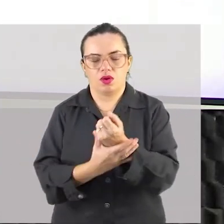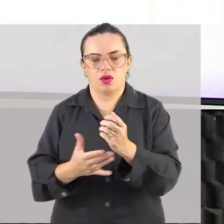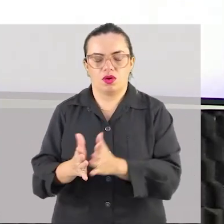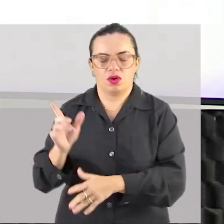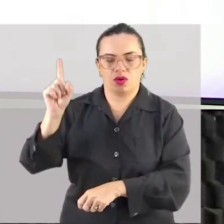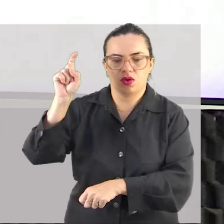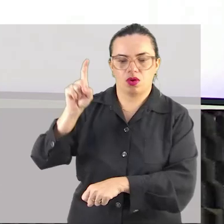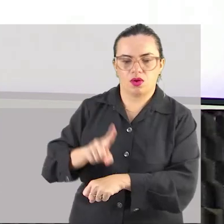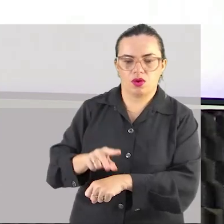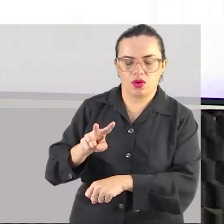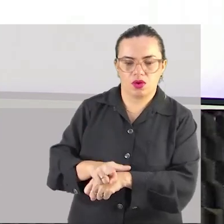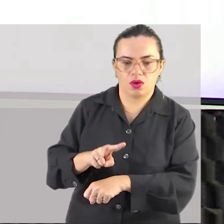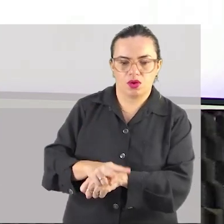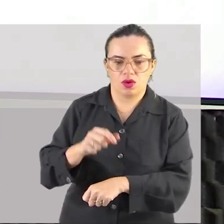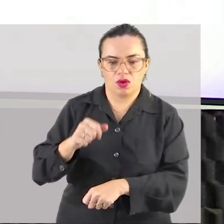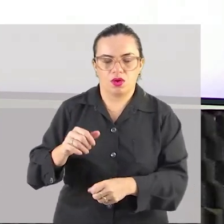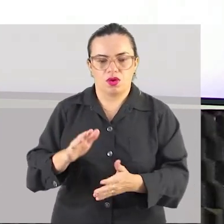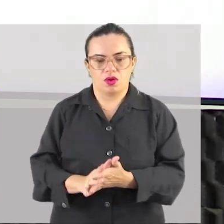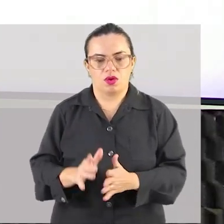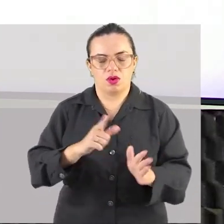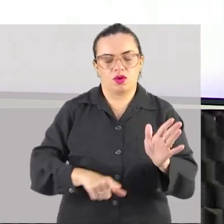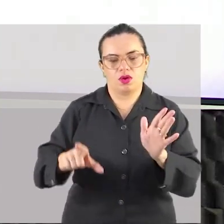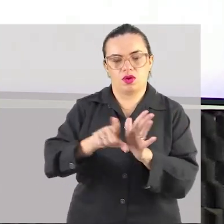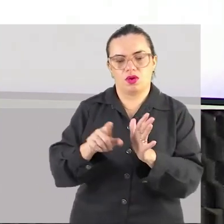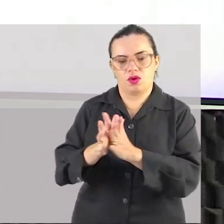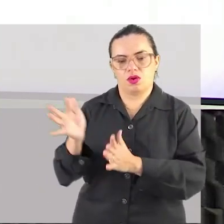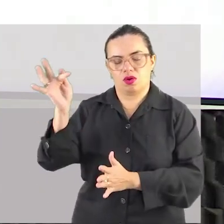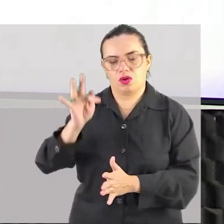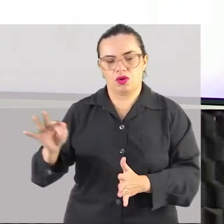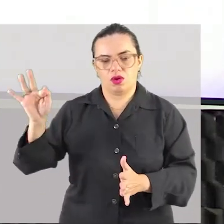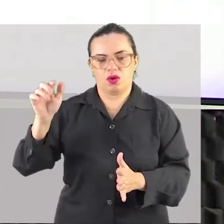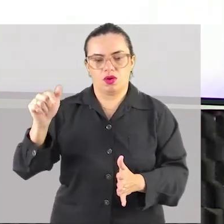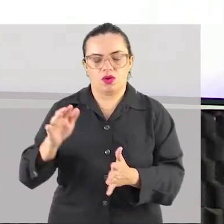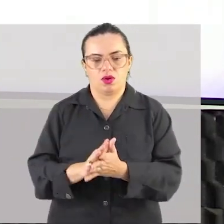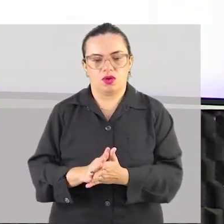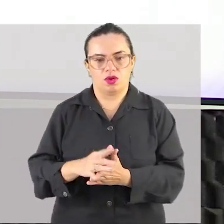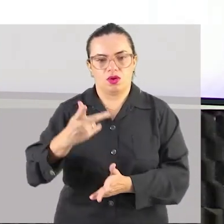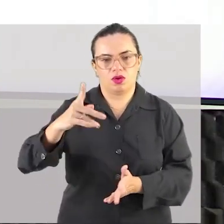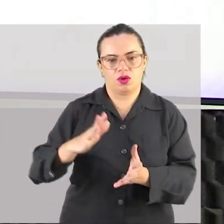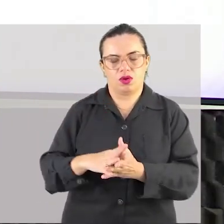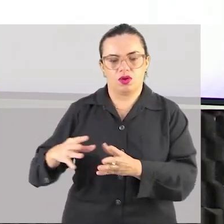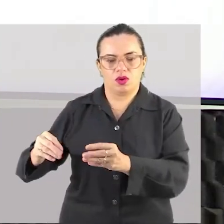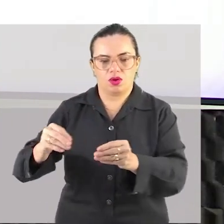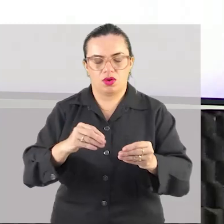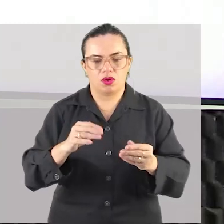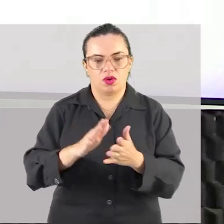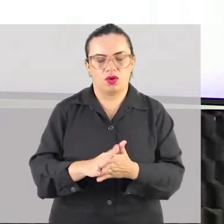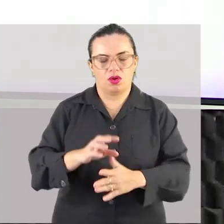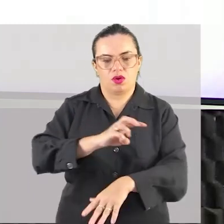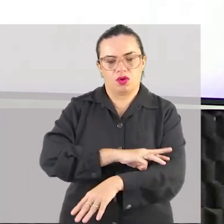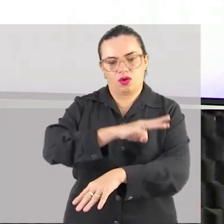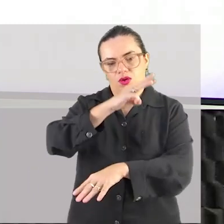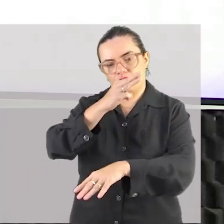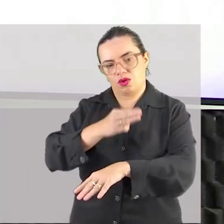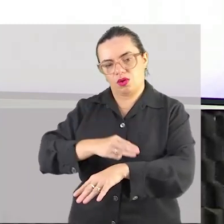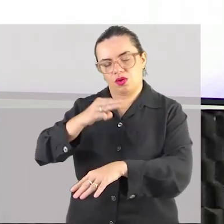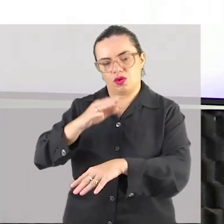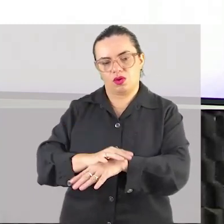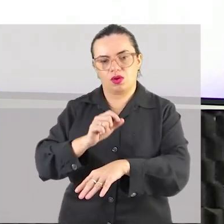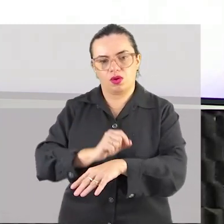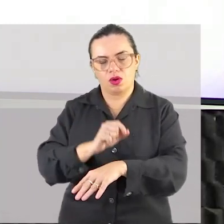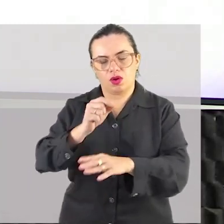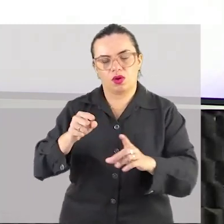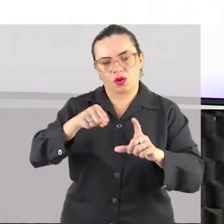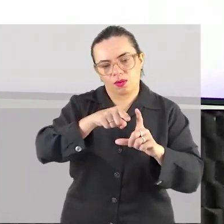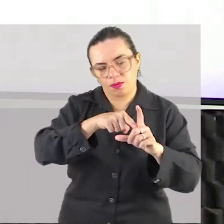lei federal. Se tua terra tem um morro com uma angulação ali um pouco superior a 30 e inferior a 45 graus, você vai